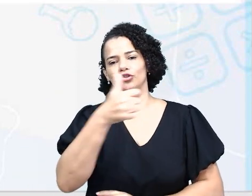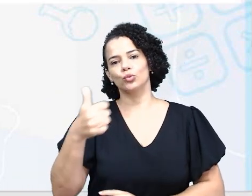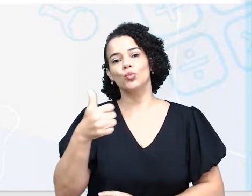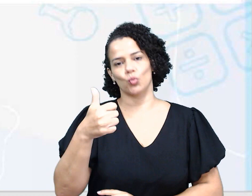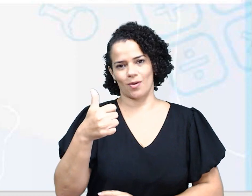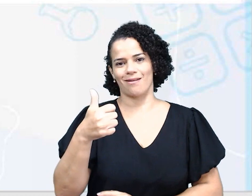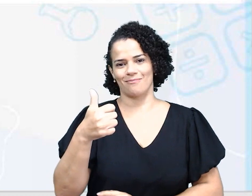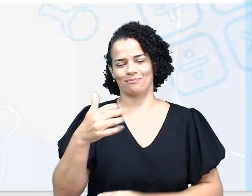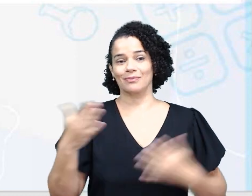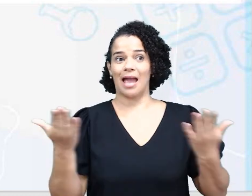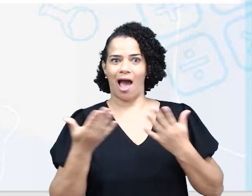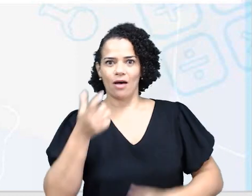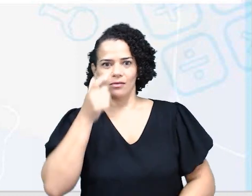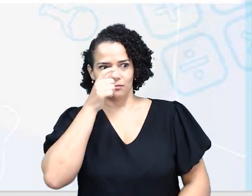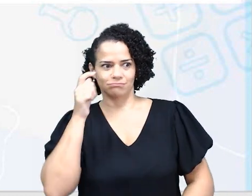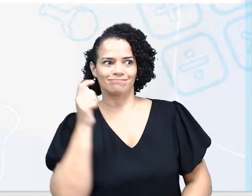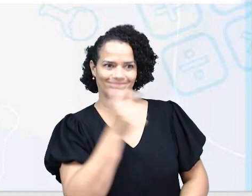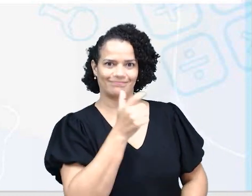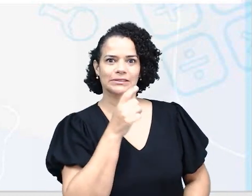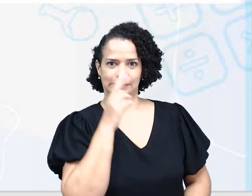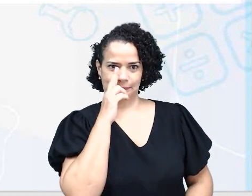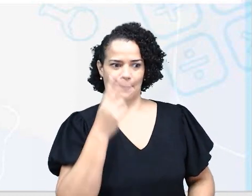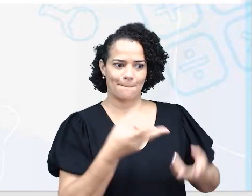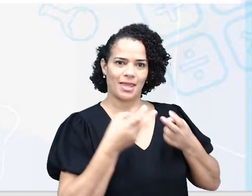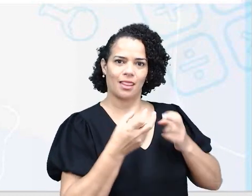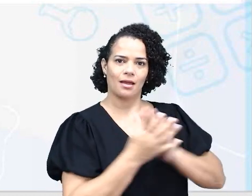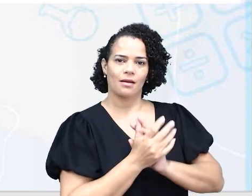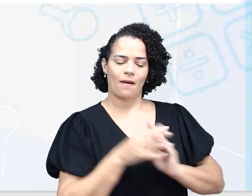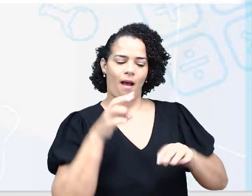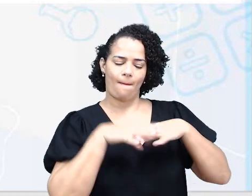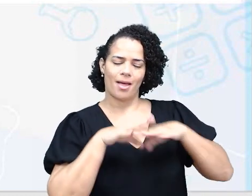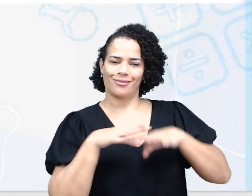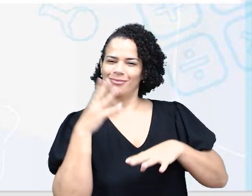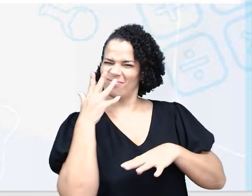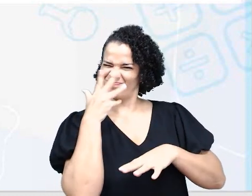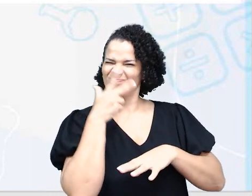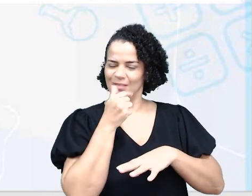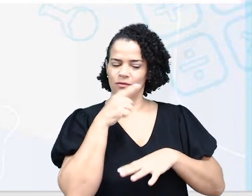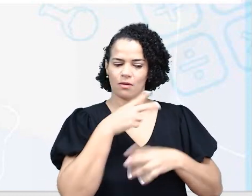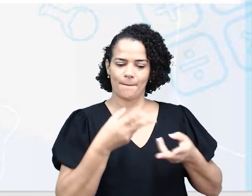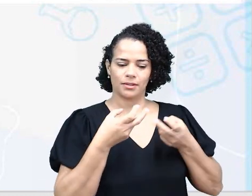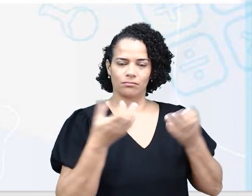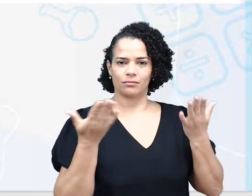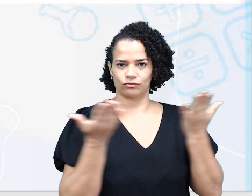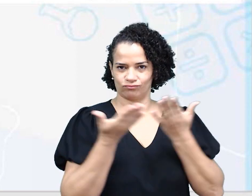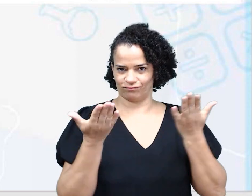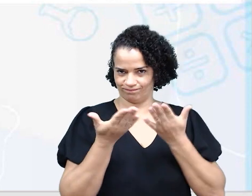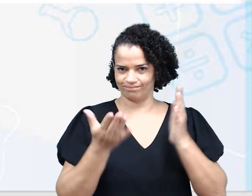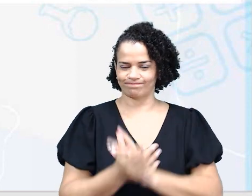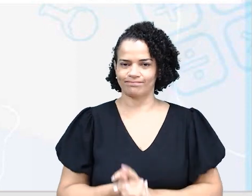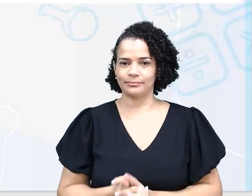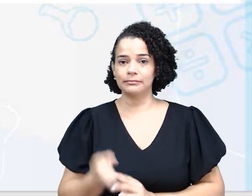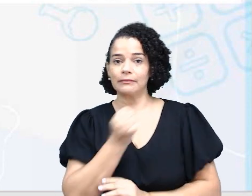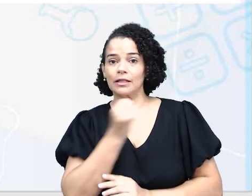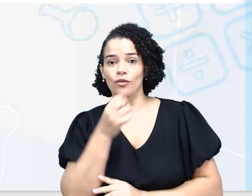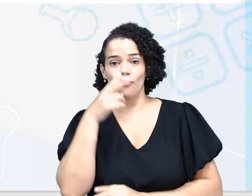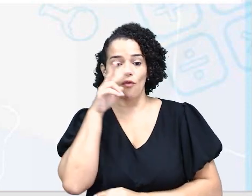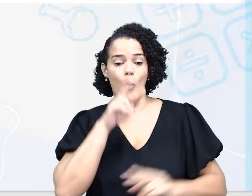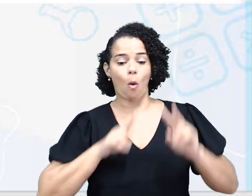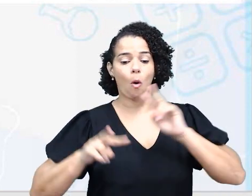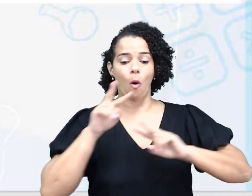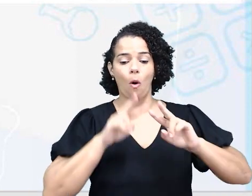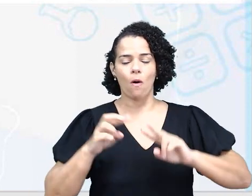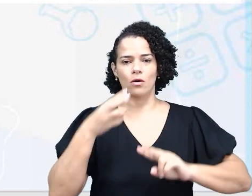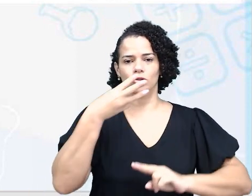bolinhas. Agora vê que interessante. A matemática é linda, você vai perceber agora. Se eu for olhar daqui,